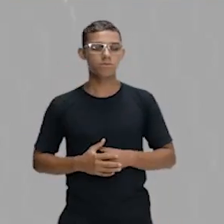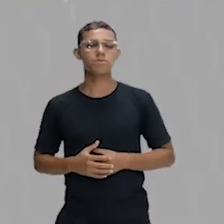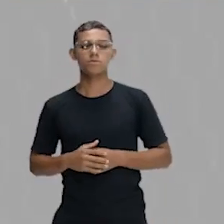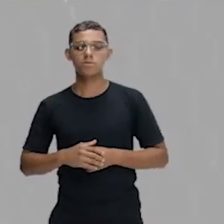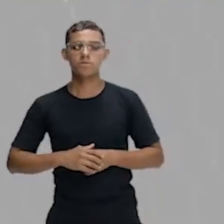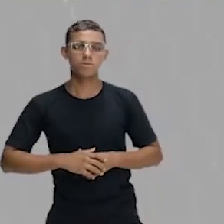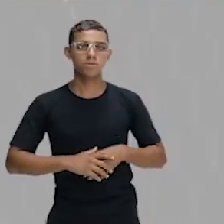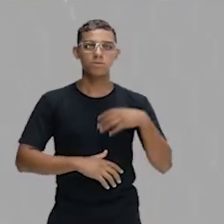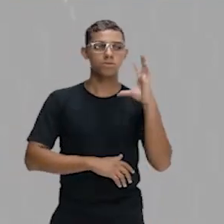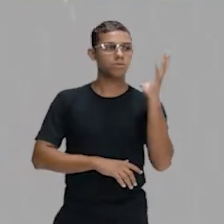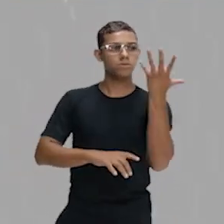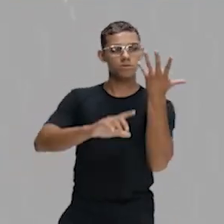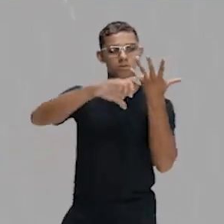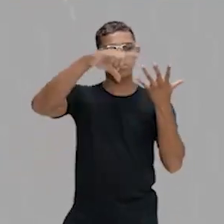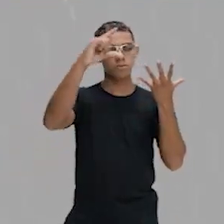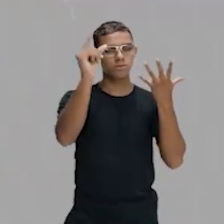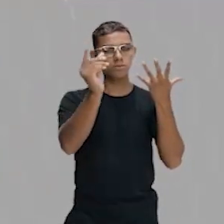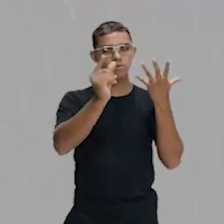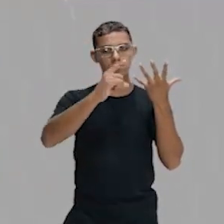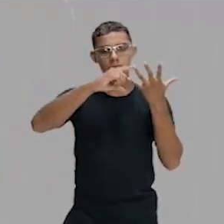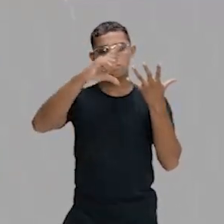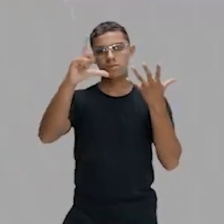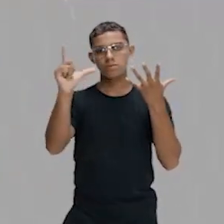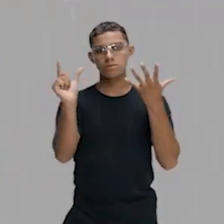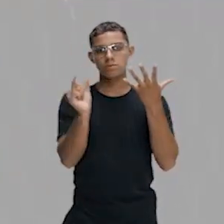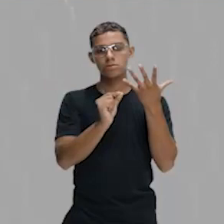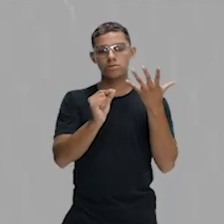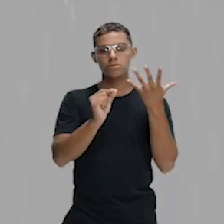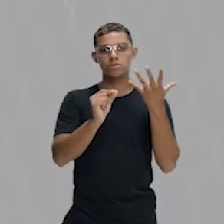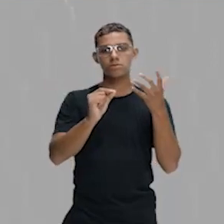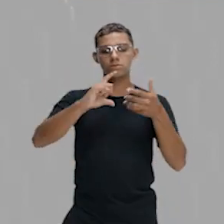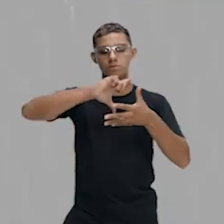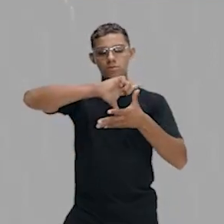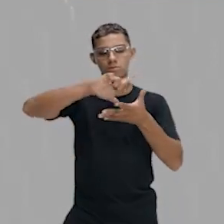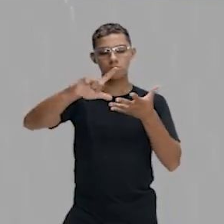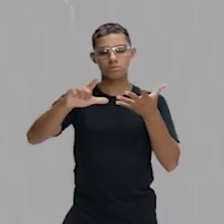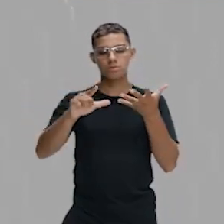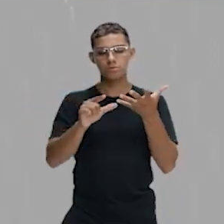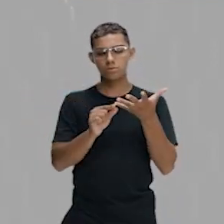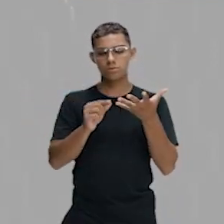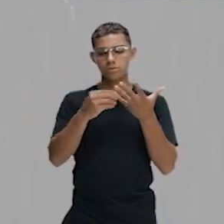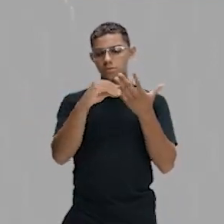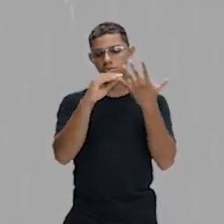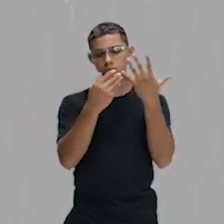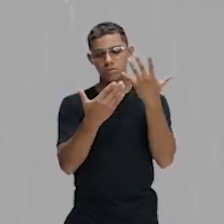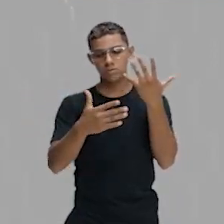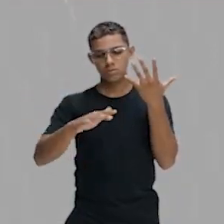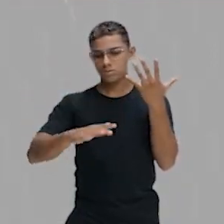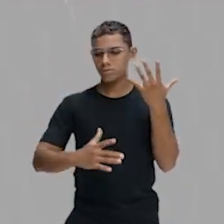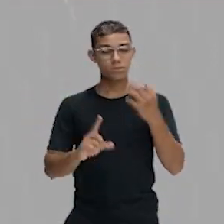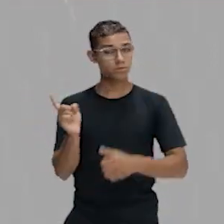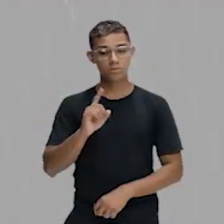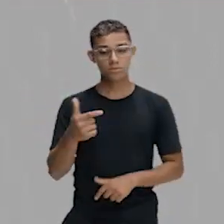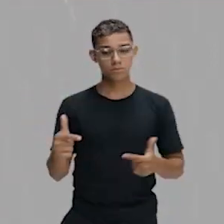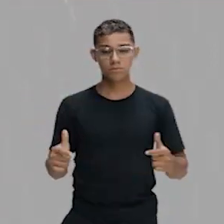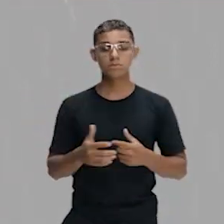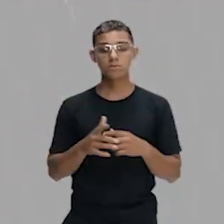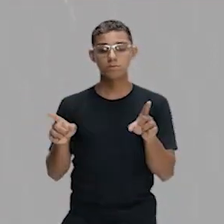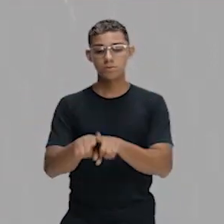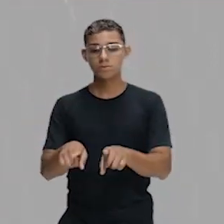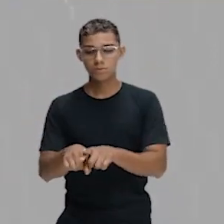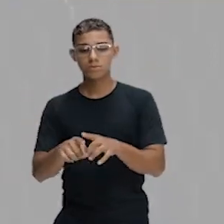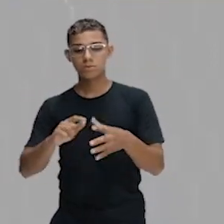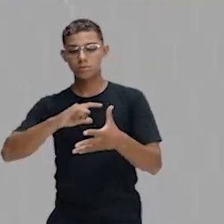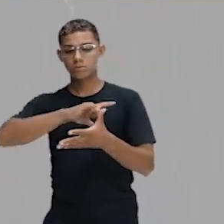caem ao longo das estações do ano. E latifoliada quer dizer que são folhas largas. Essa é uma característica